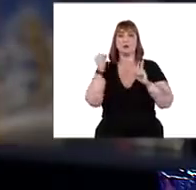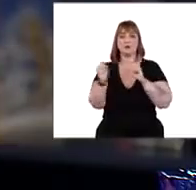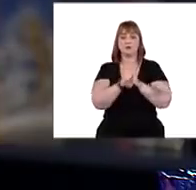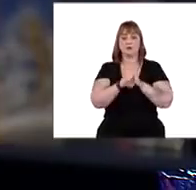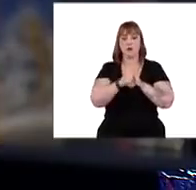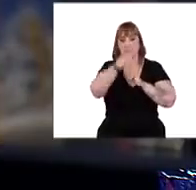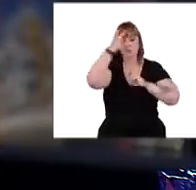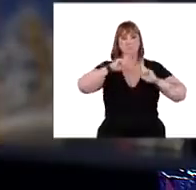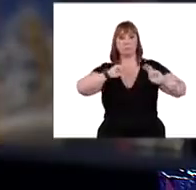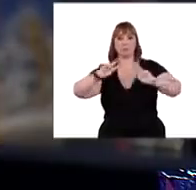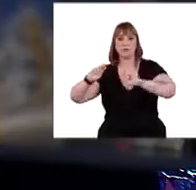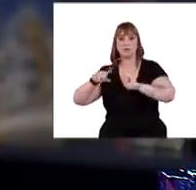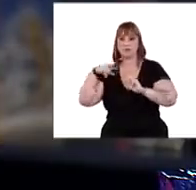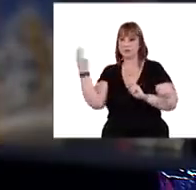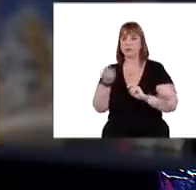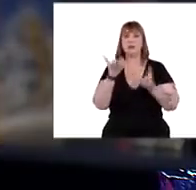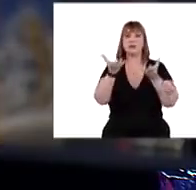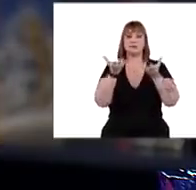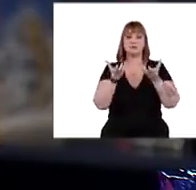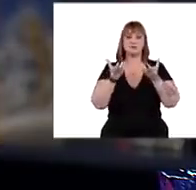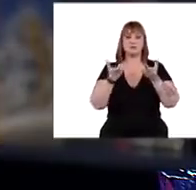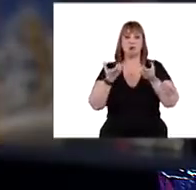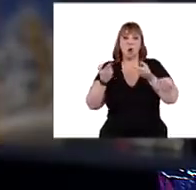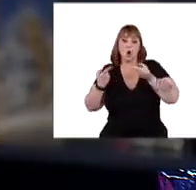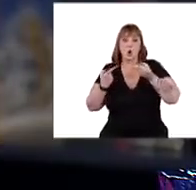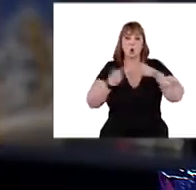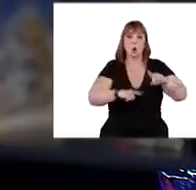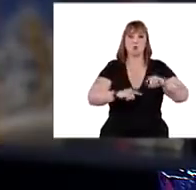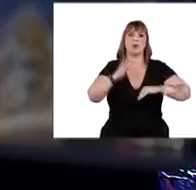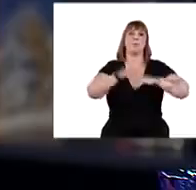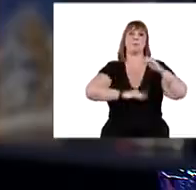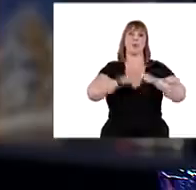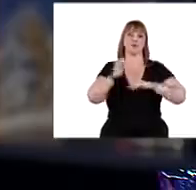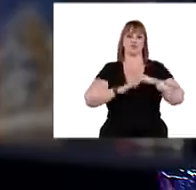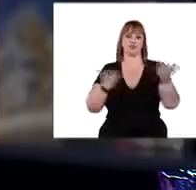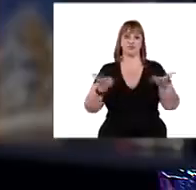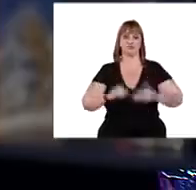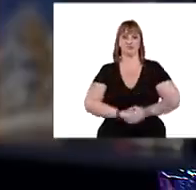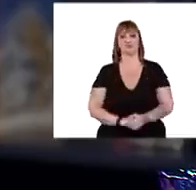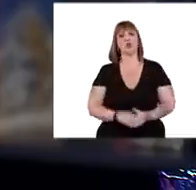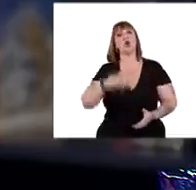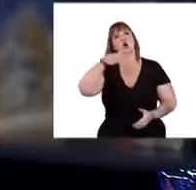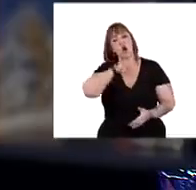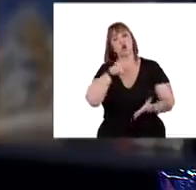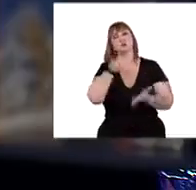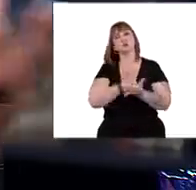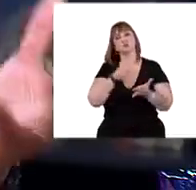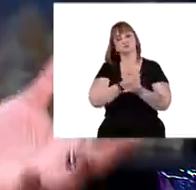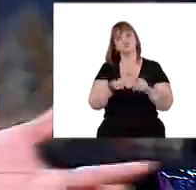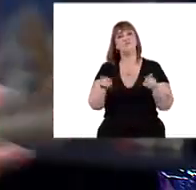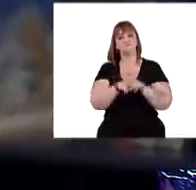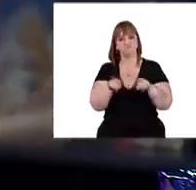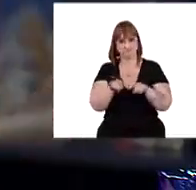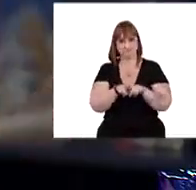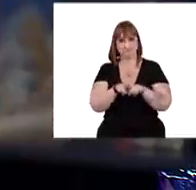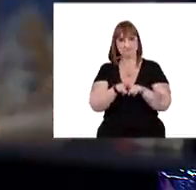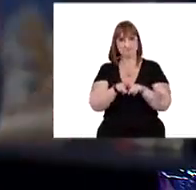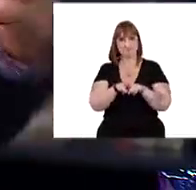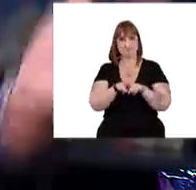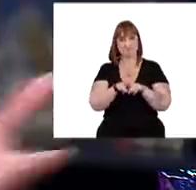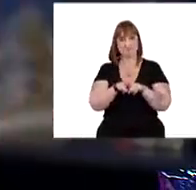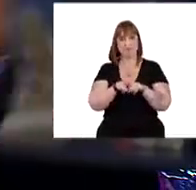PCB, porque a gente quer exatamente combater essas práticas. Né? E, claro, e lutar tanto por